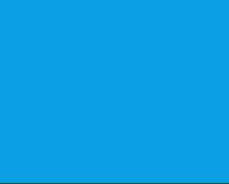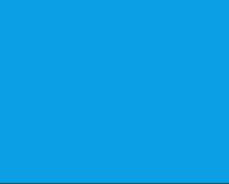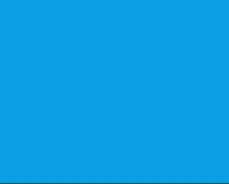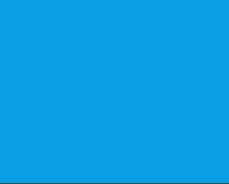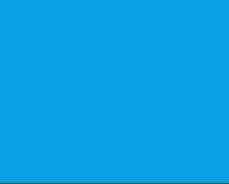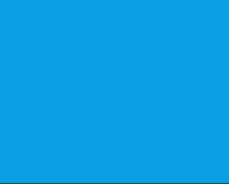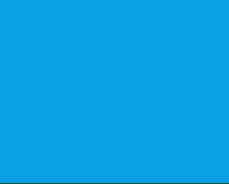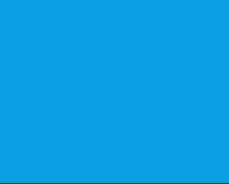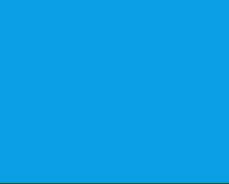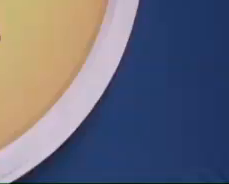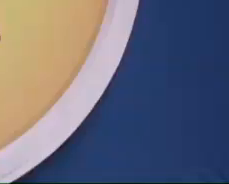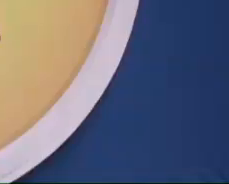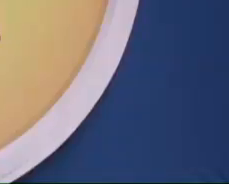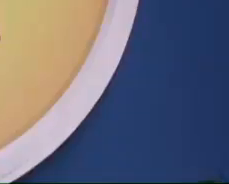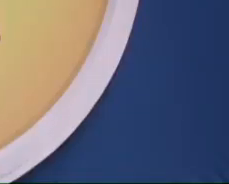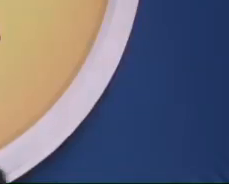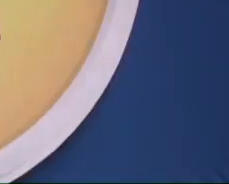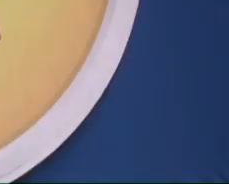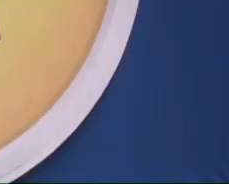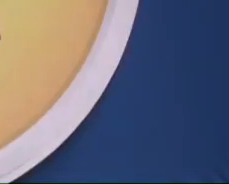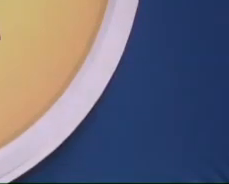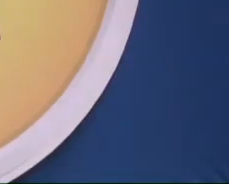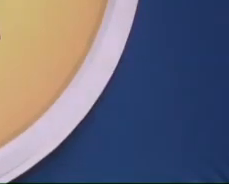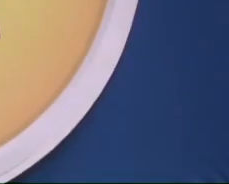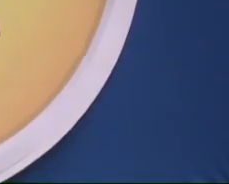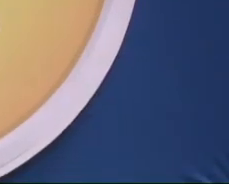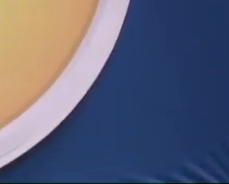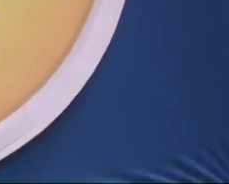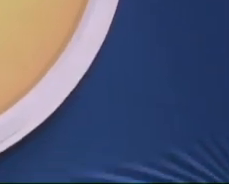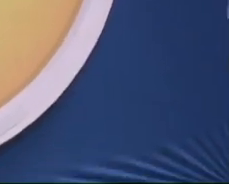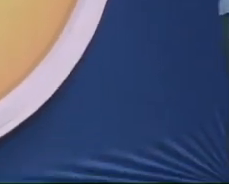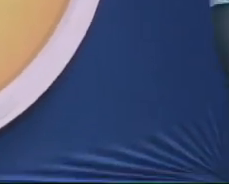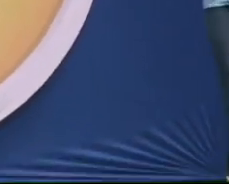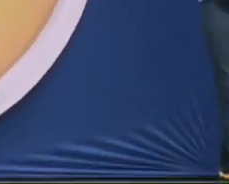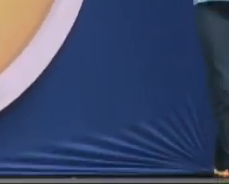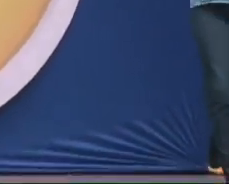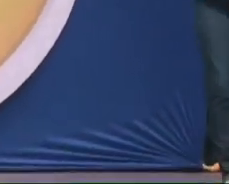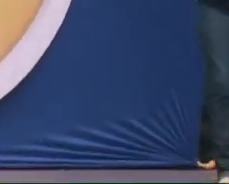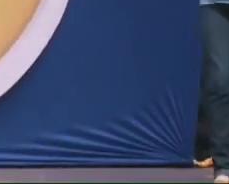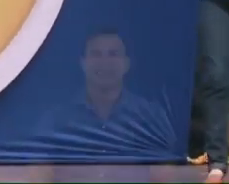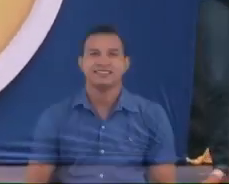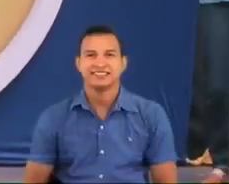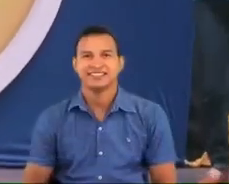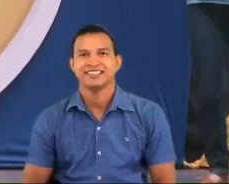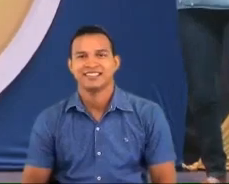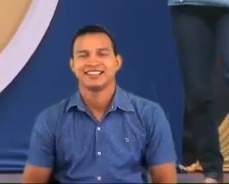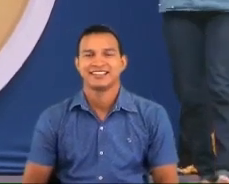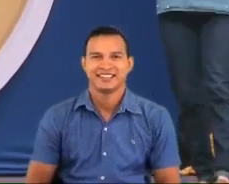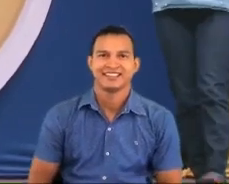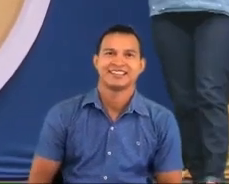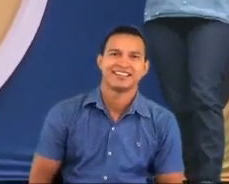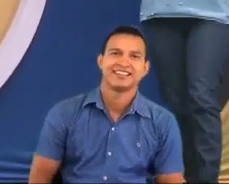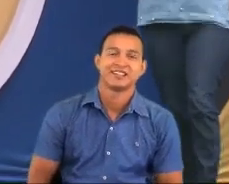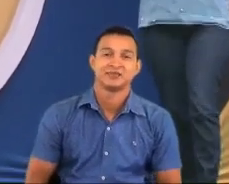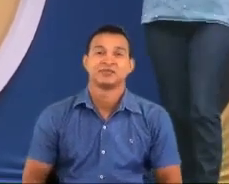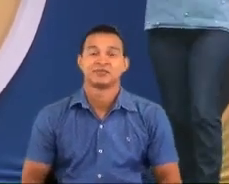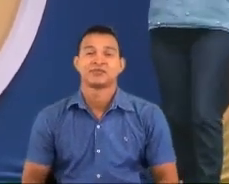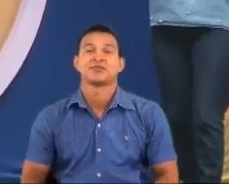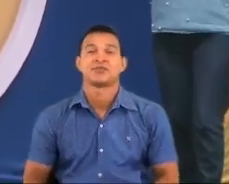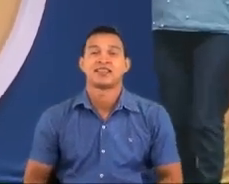Valeu. E é isso aí, nós vamos cantar pro Jovem Jovem. Você vai ficar de pé agora. Só que nós vamos cantar a festa